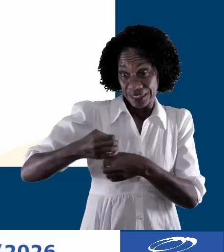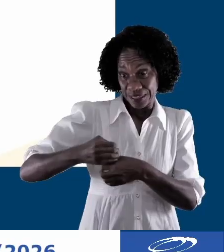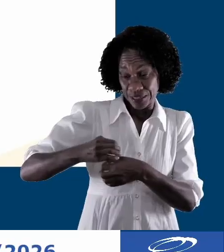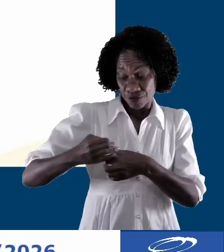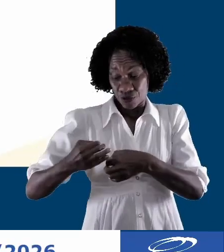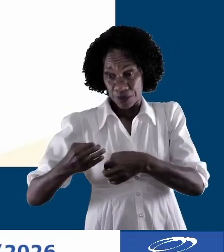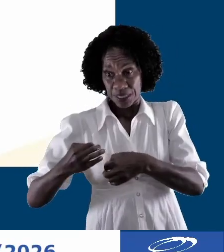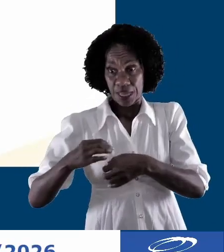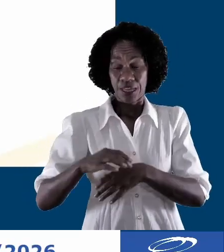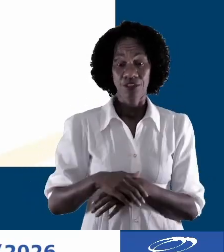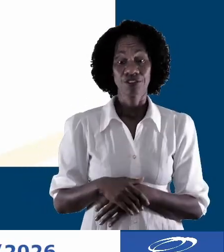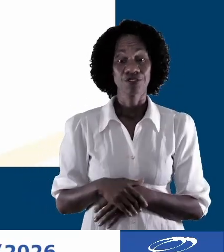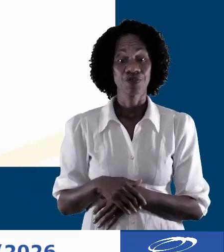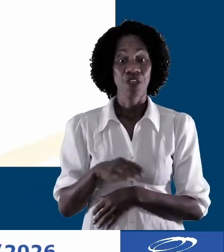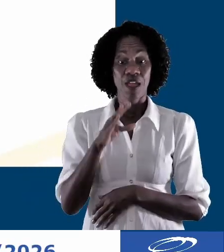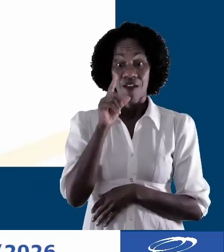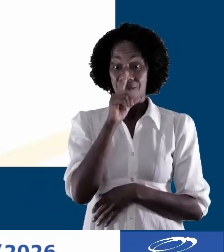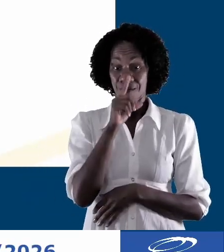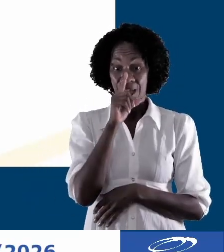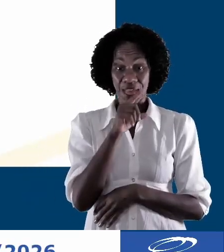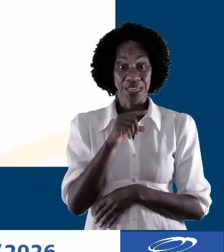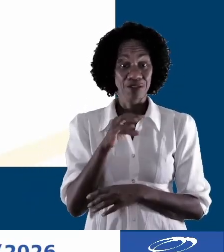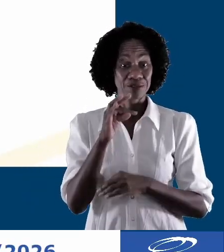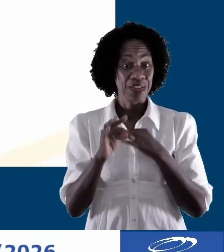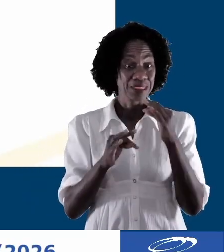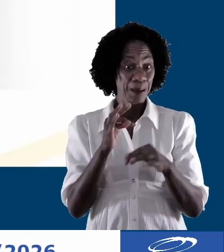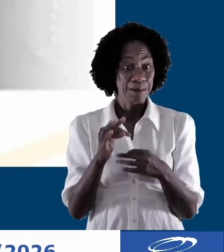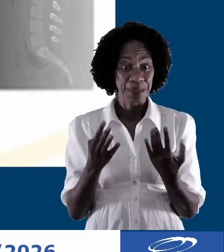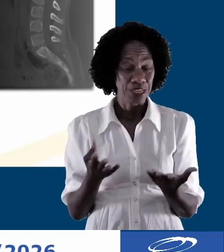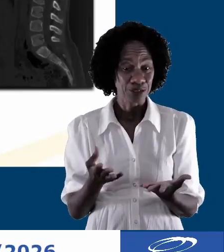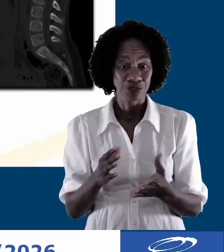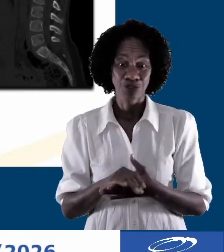e a recorrência da doença.